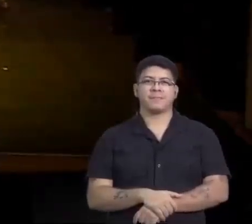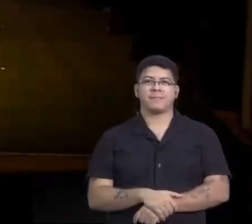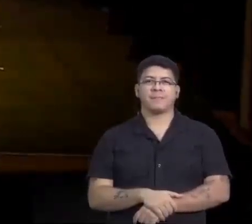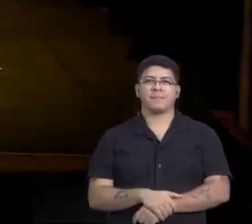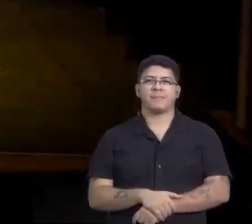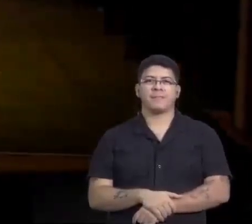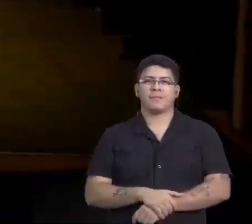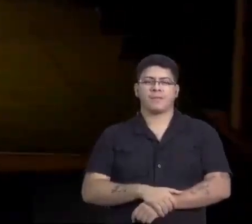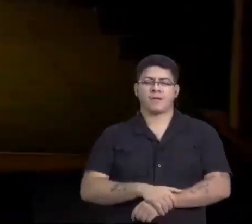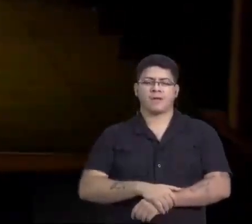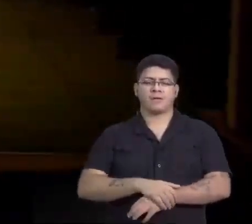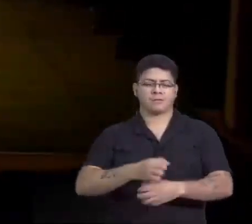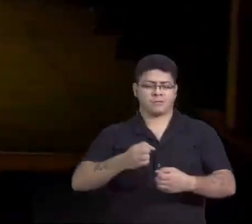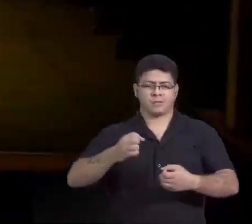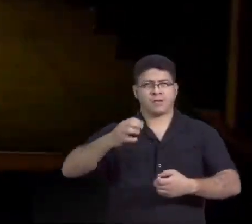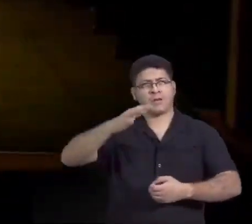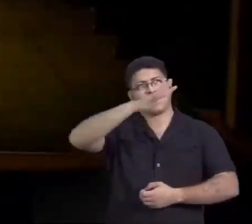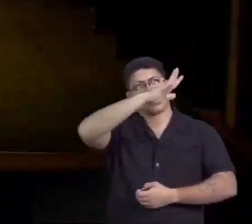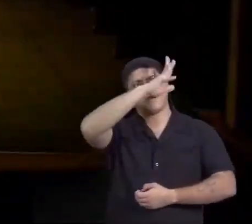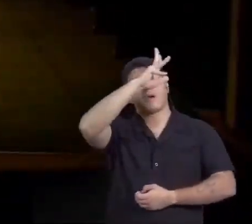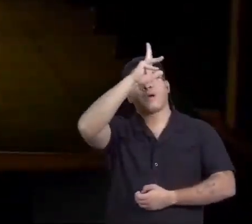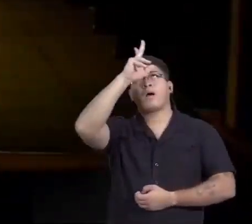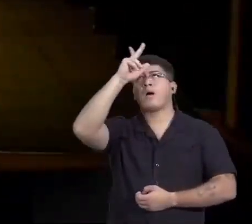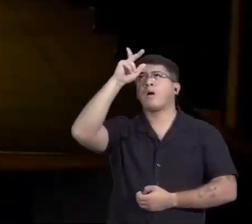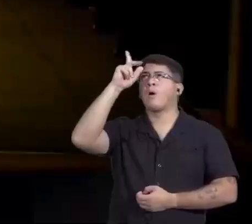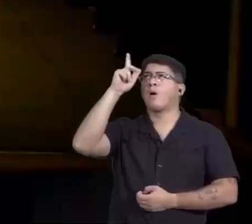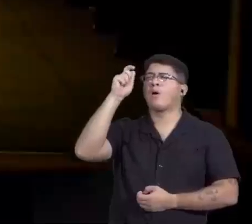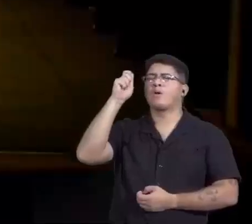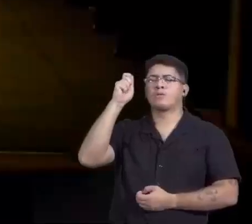conta o que Manaus não